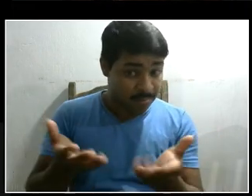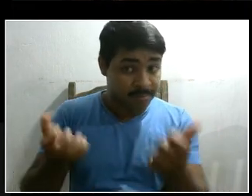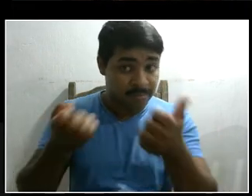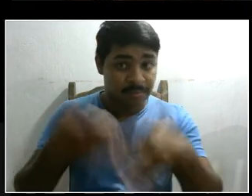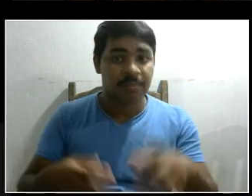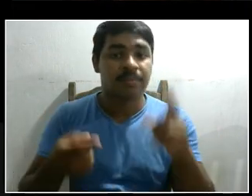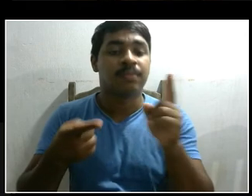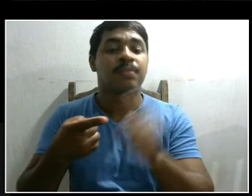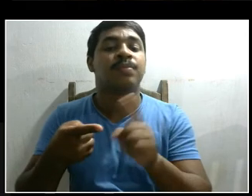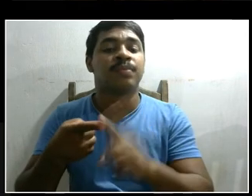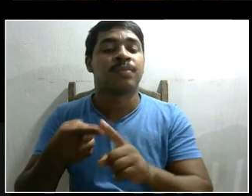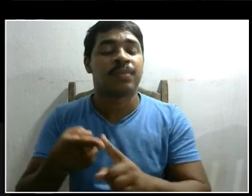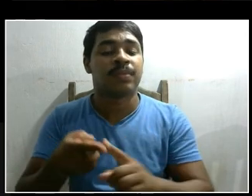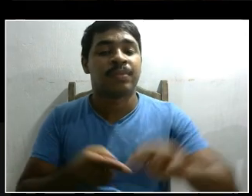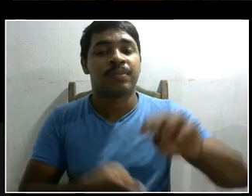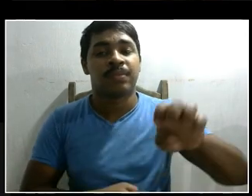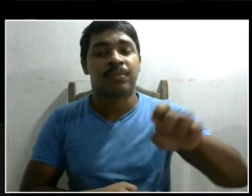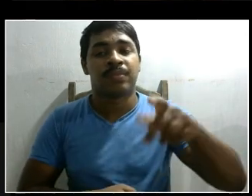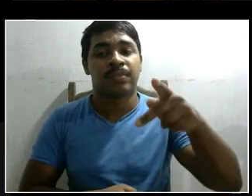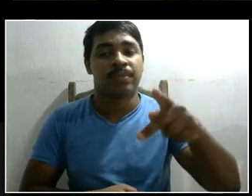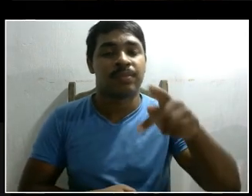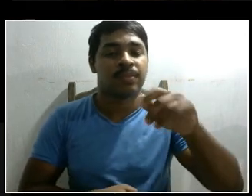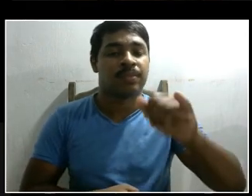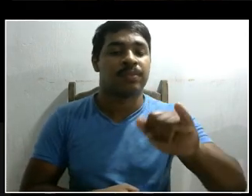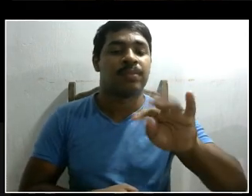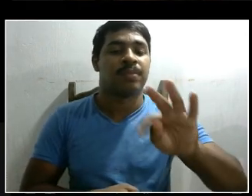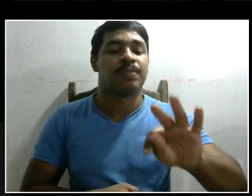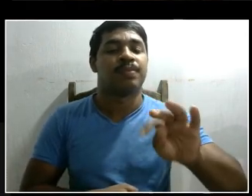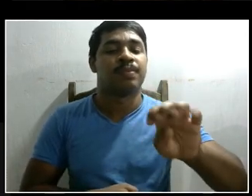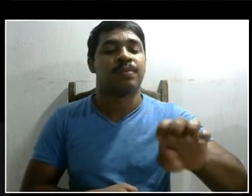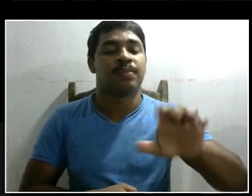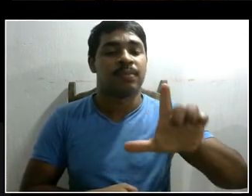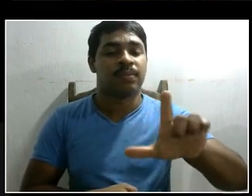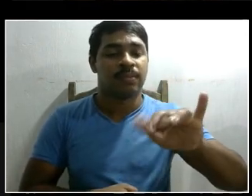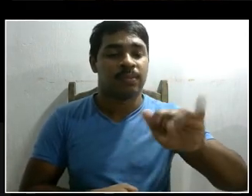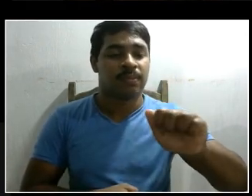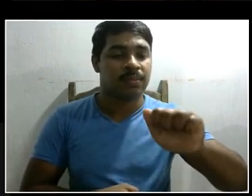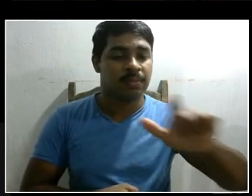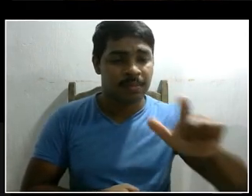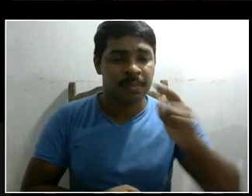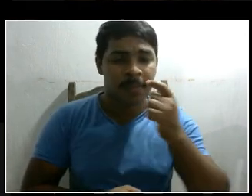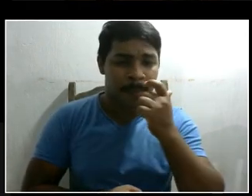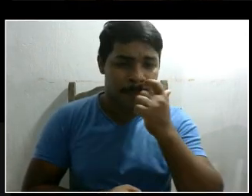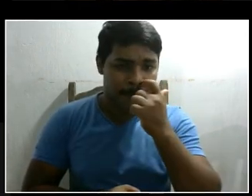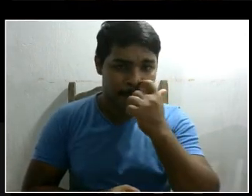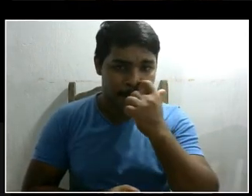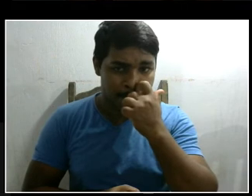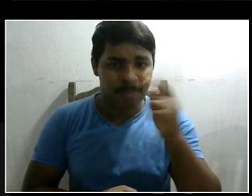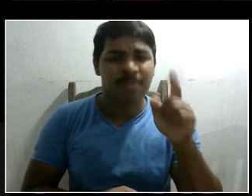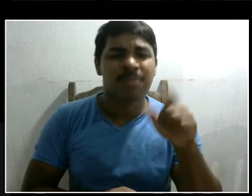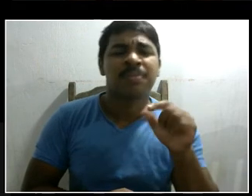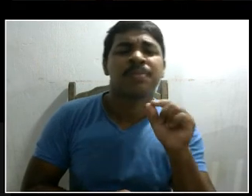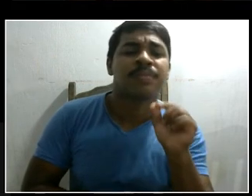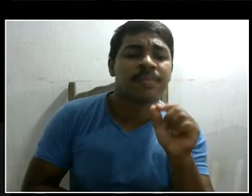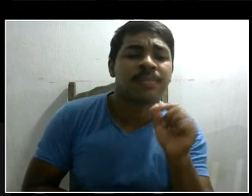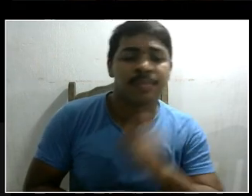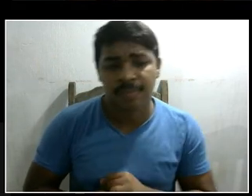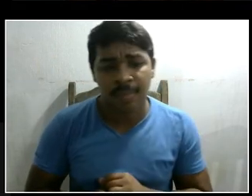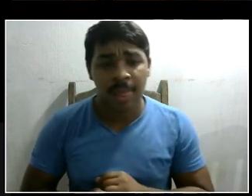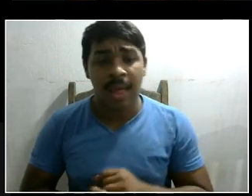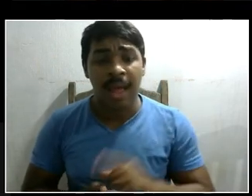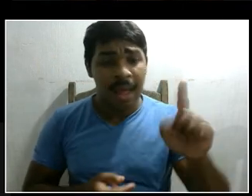Então, uma característica bem importante do tecido epitelial é que ele é um tecido avascular. O que quer dizer isso?